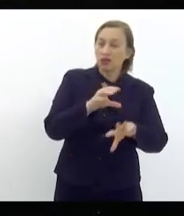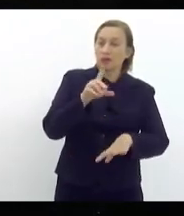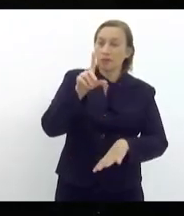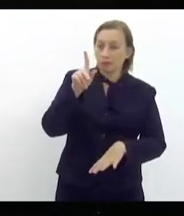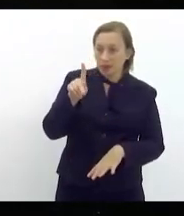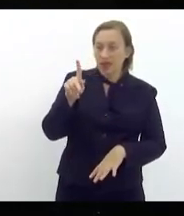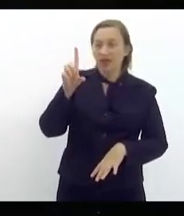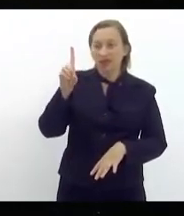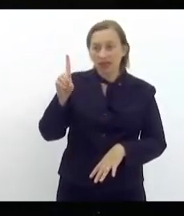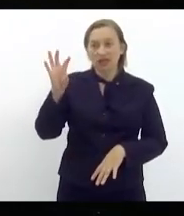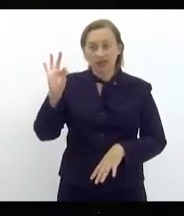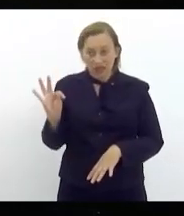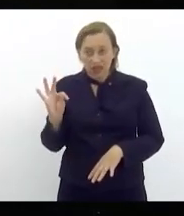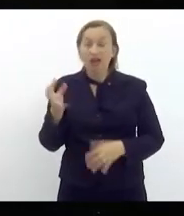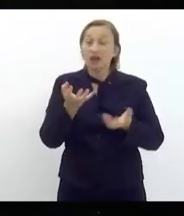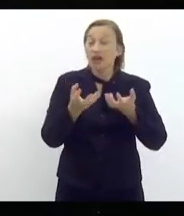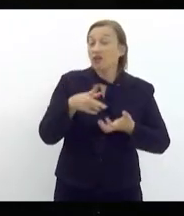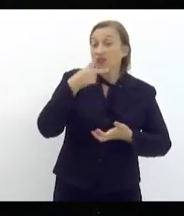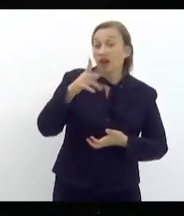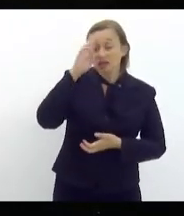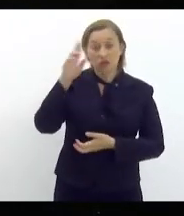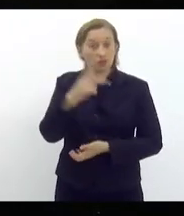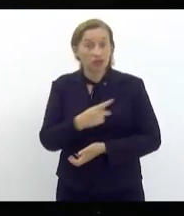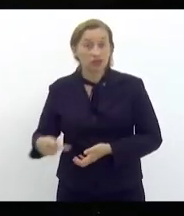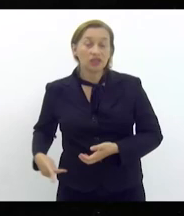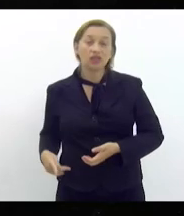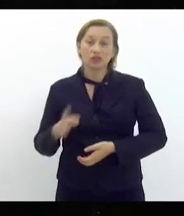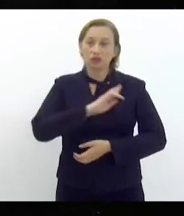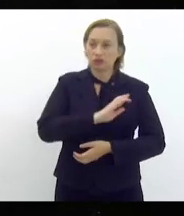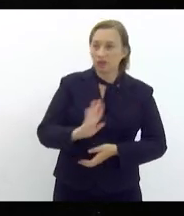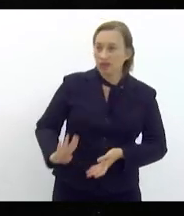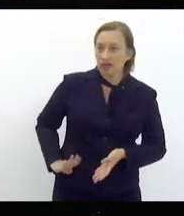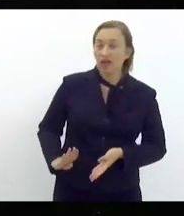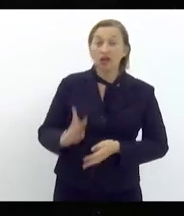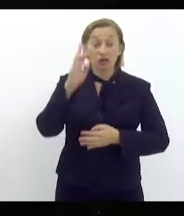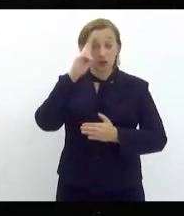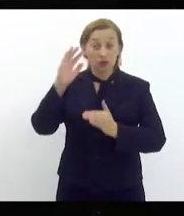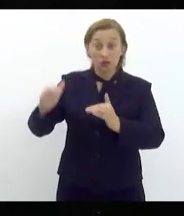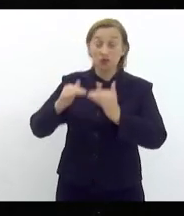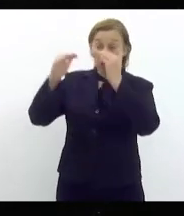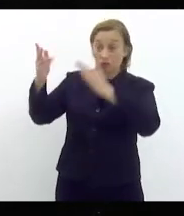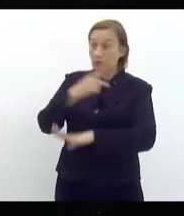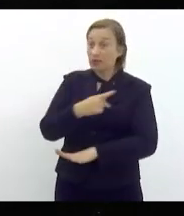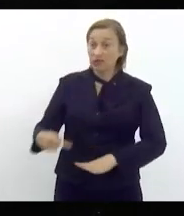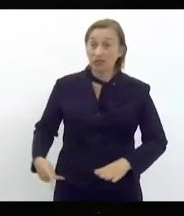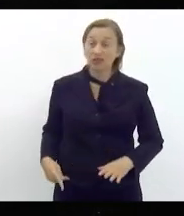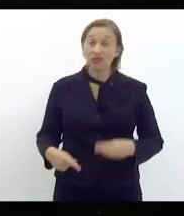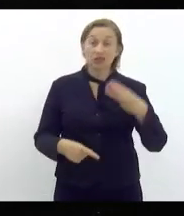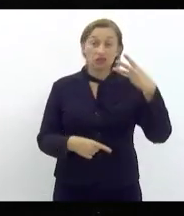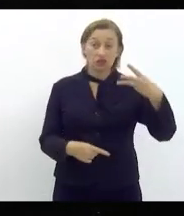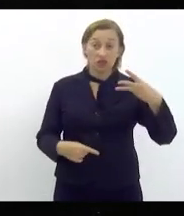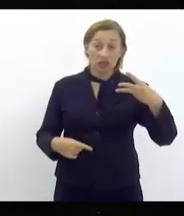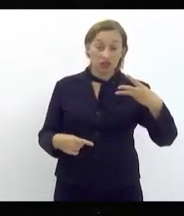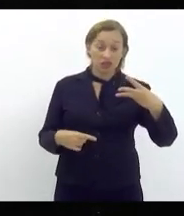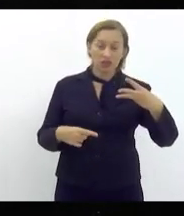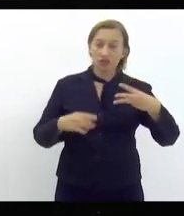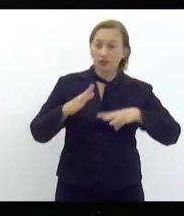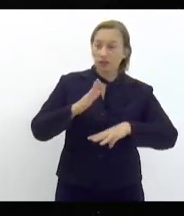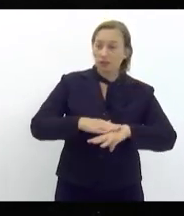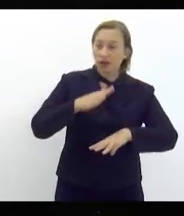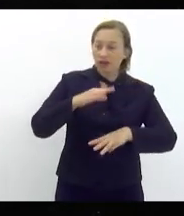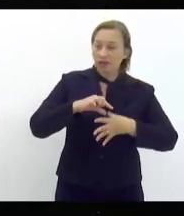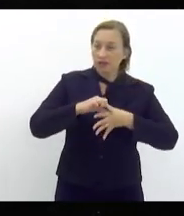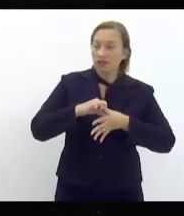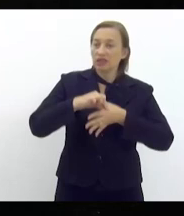educação. E quero falar, presidente Bacelar, que V. Exª é hoje uma das três maiores lideranças nesse